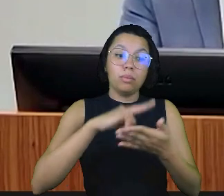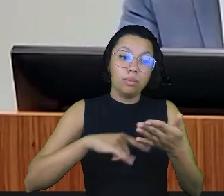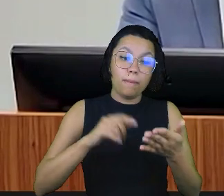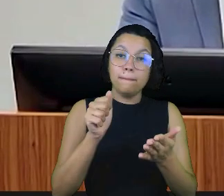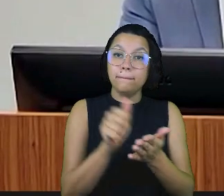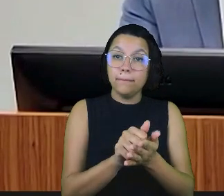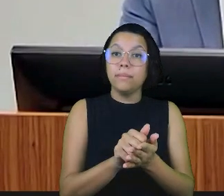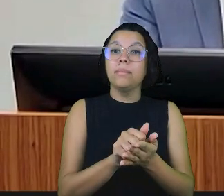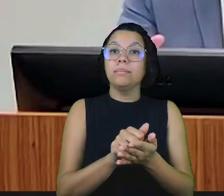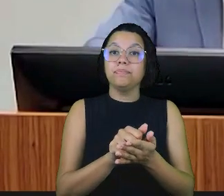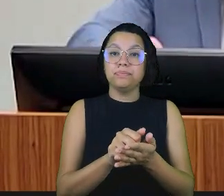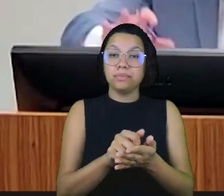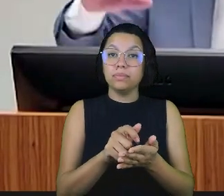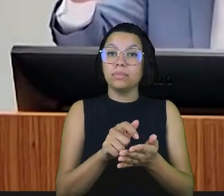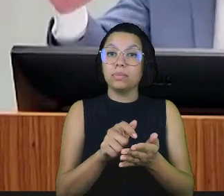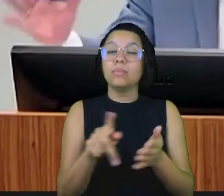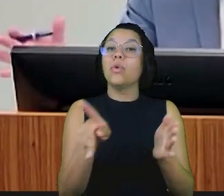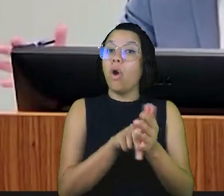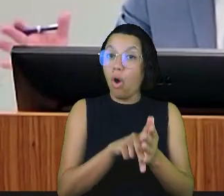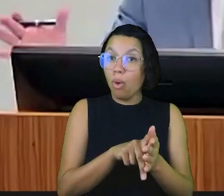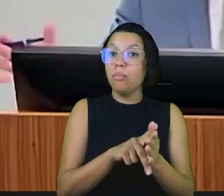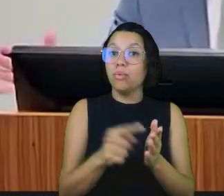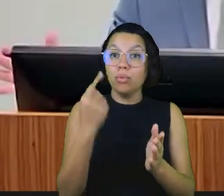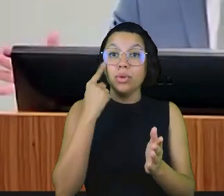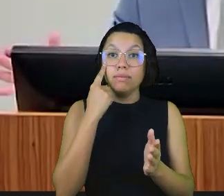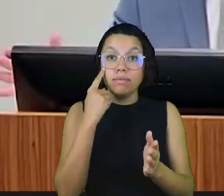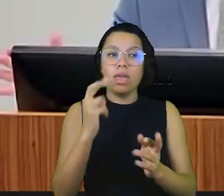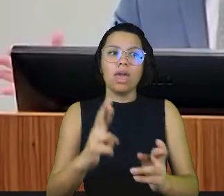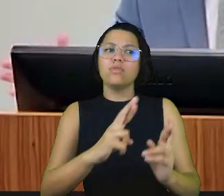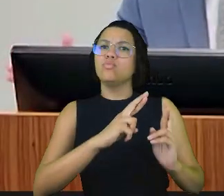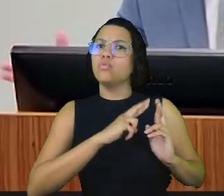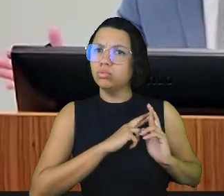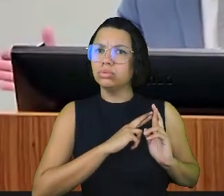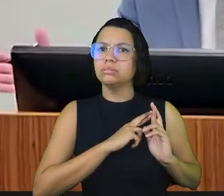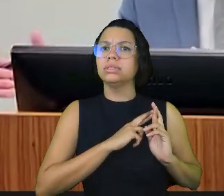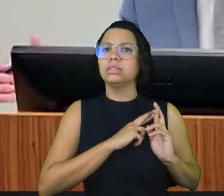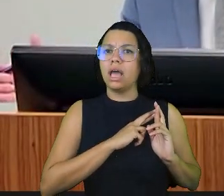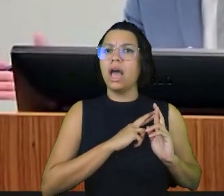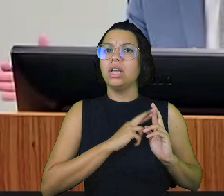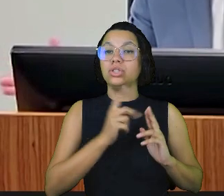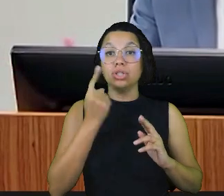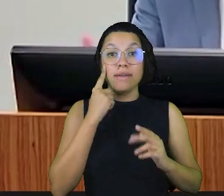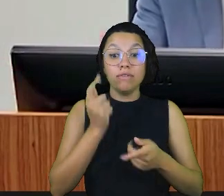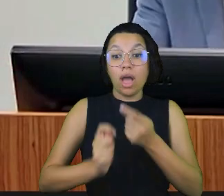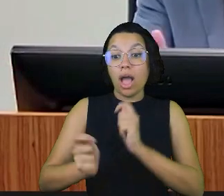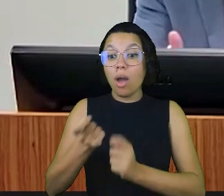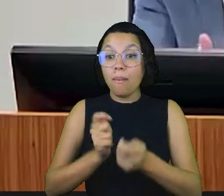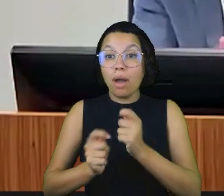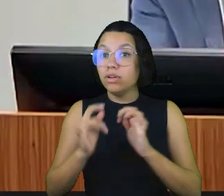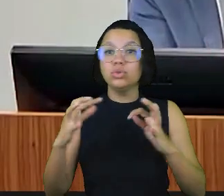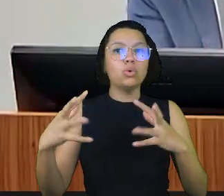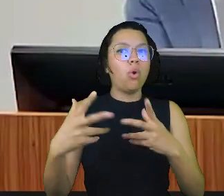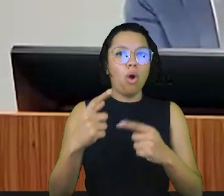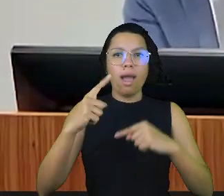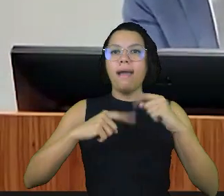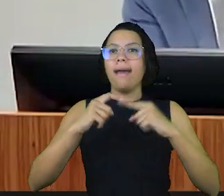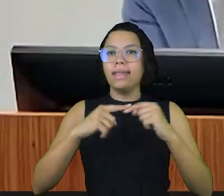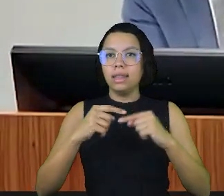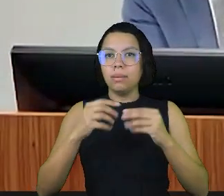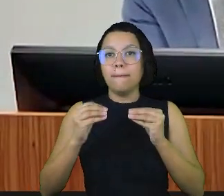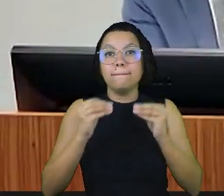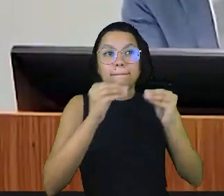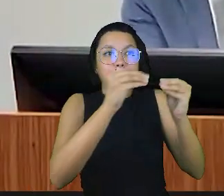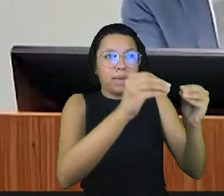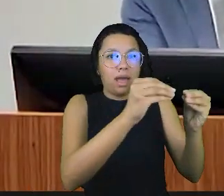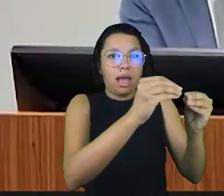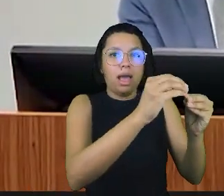atributivo de responsabilidade, porque isso é apurado administrativamente. Todos esses elementos são reportados para a